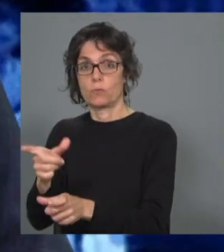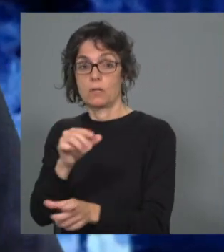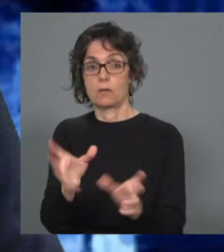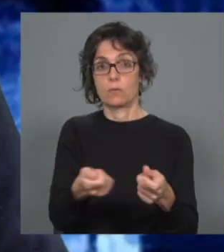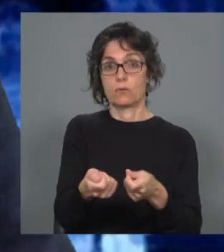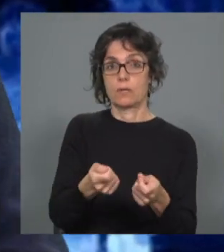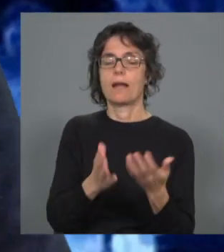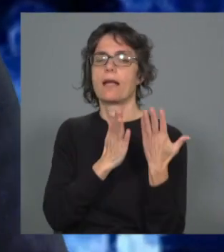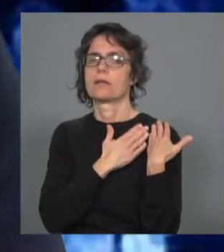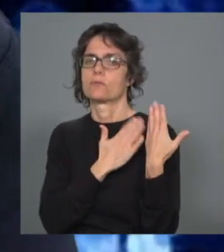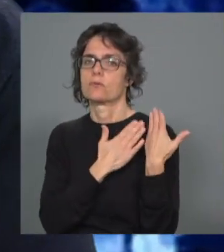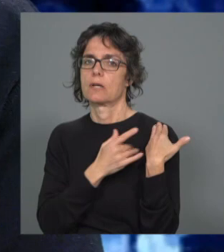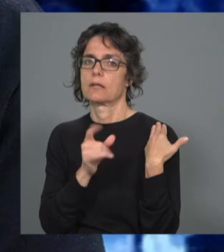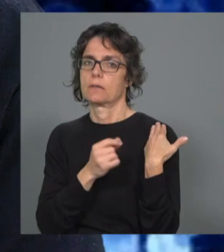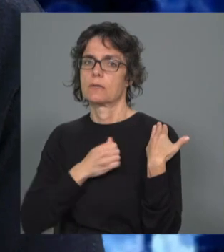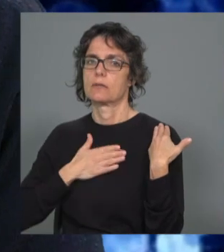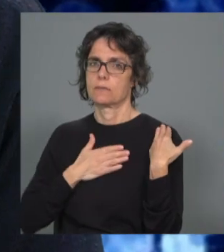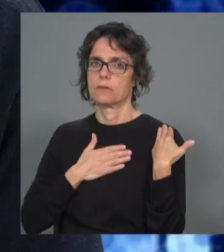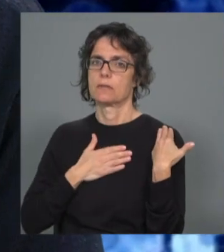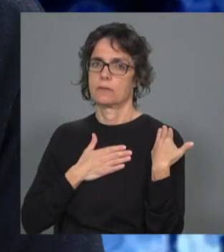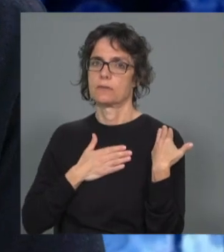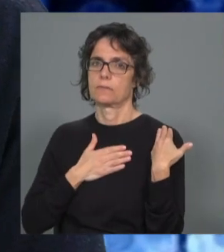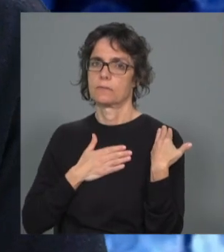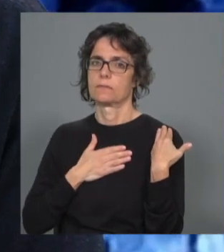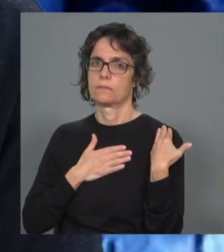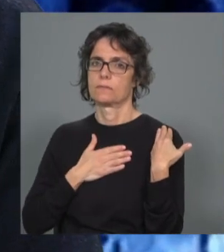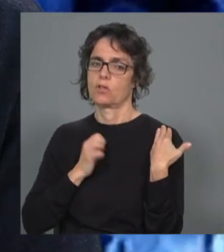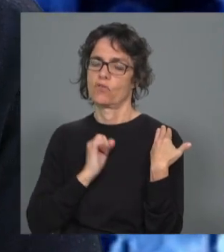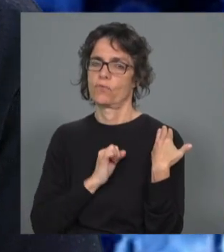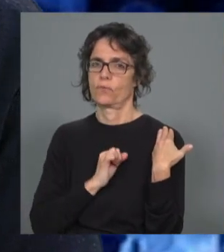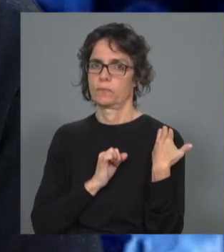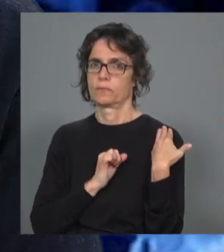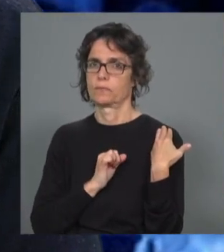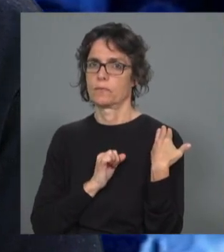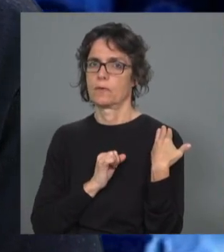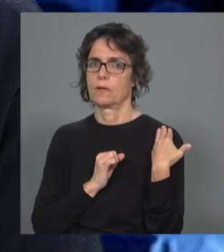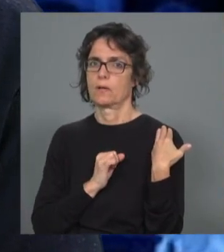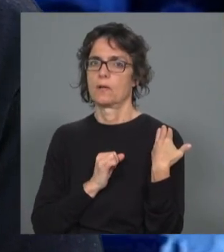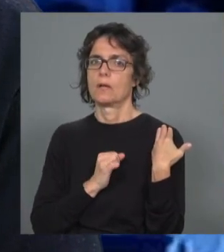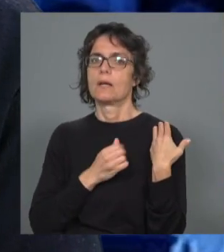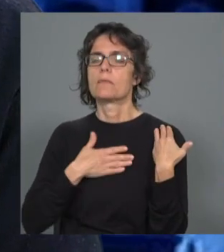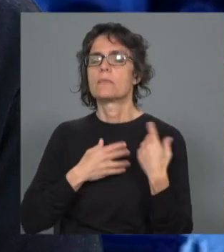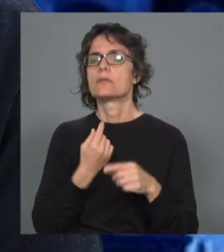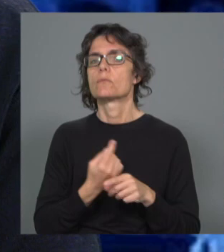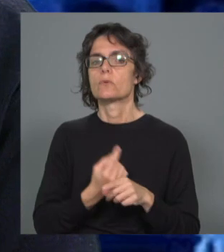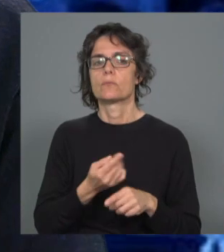haver responsabilidade também do lado das empresas. Não basta, porque há coisas que a